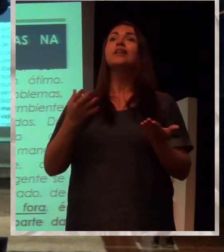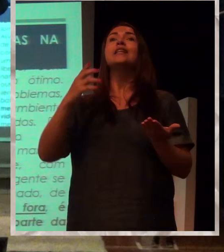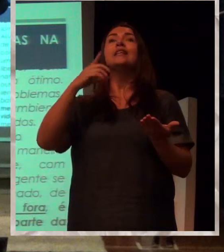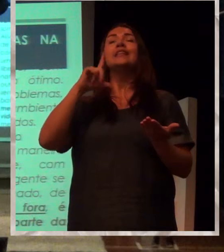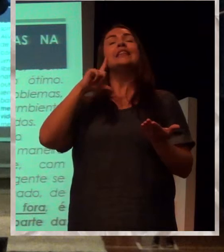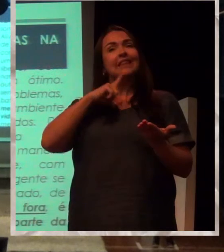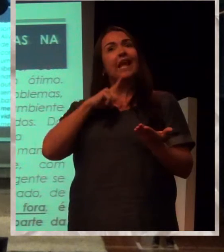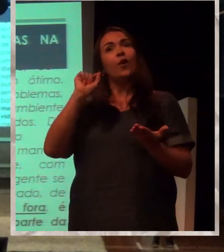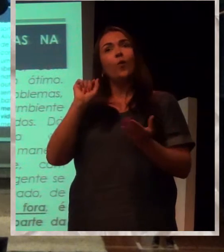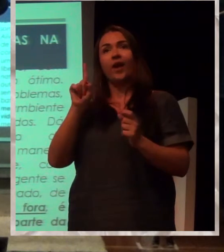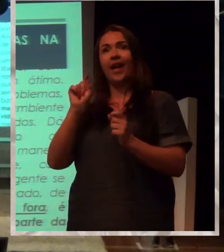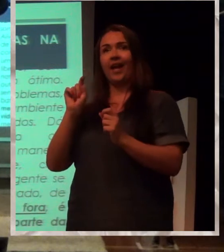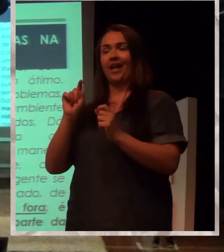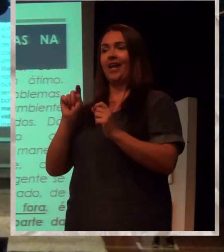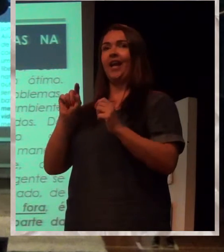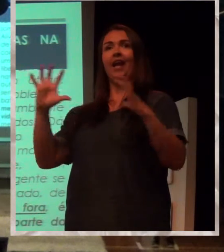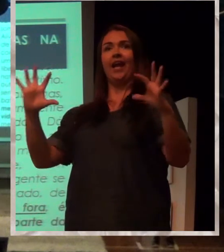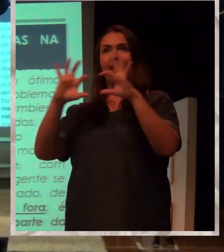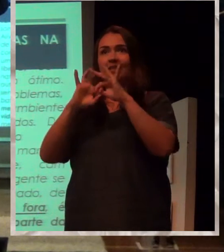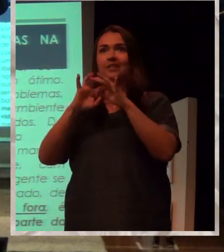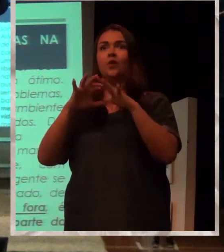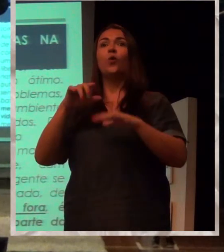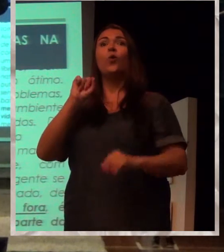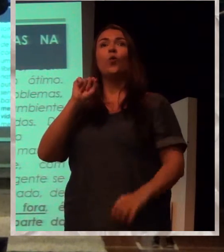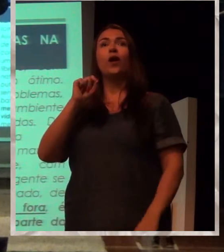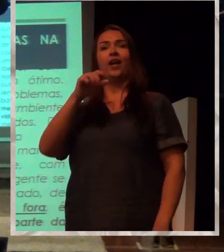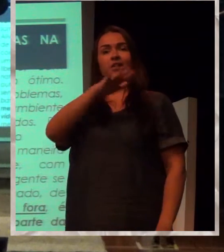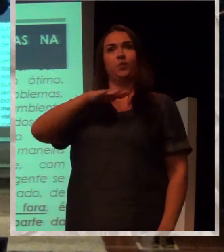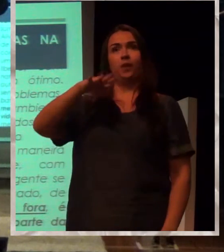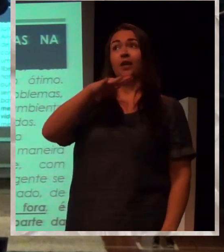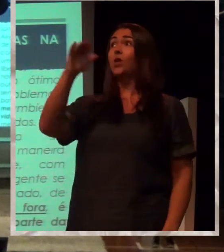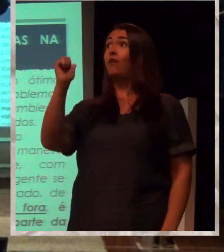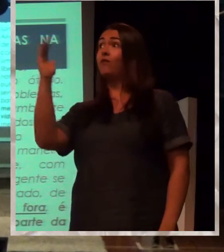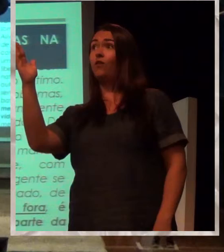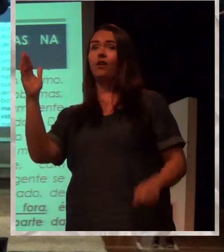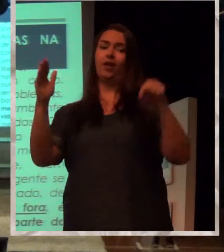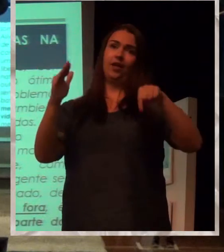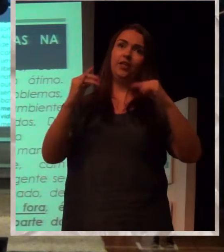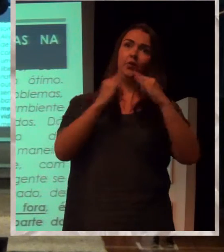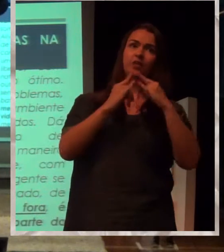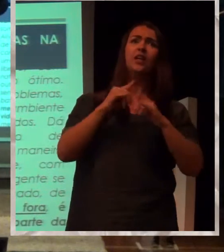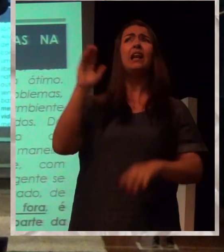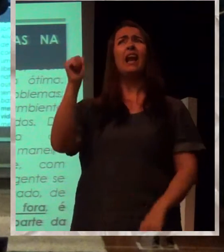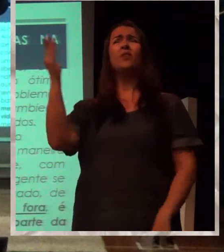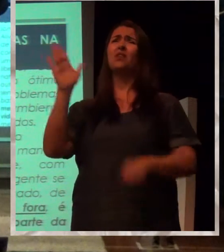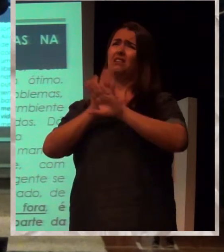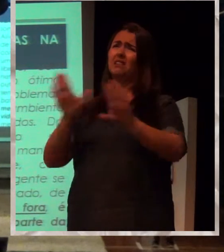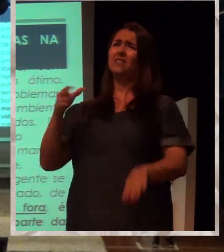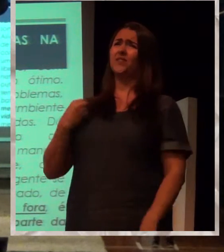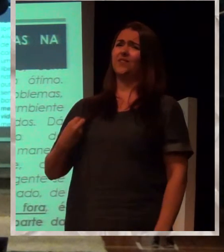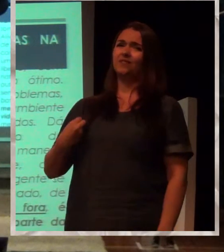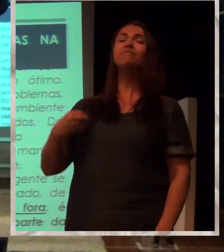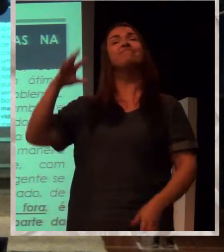essa relação de espacialidade com o lá fora e o aqui no INES. O lá fora, meio ruim, faz parte da